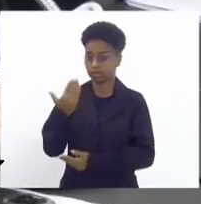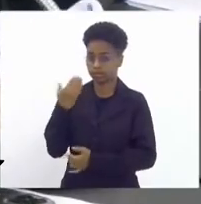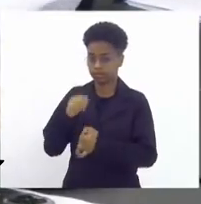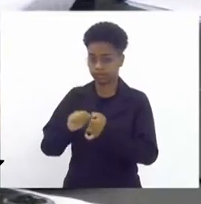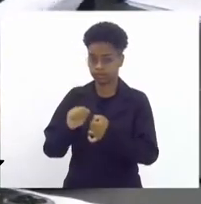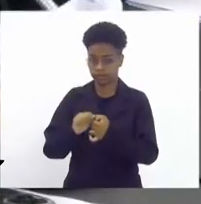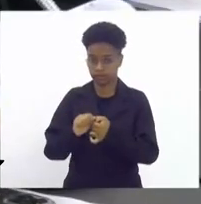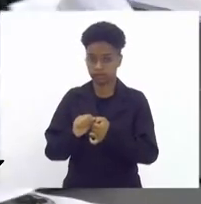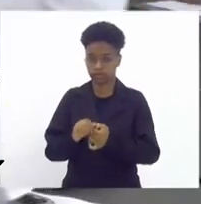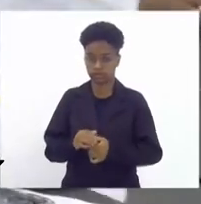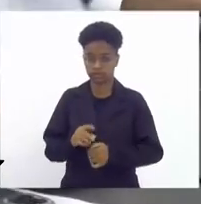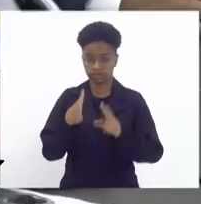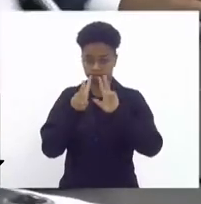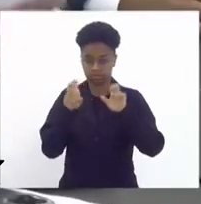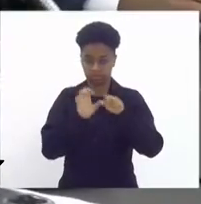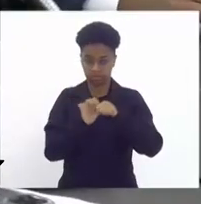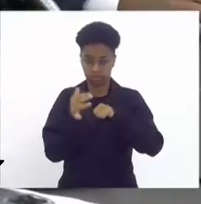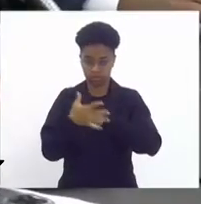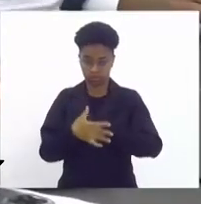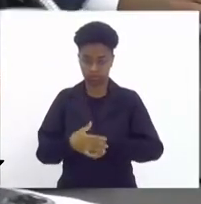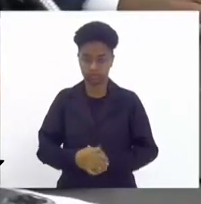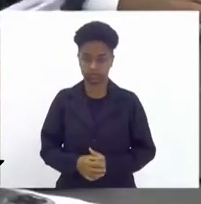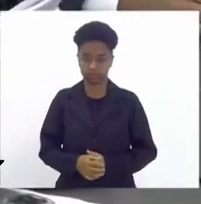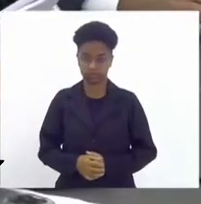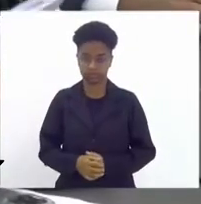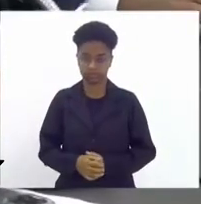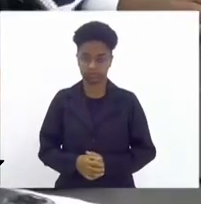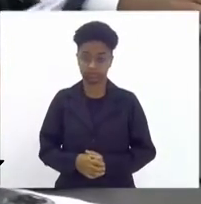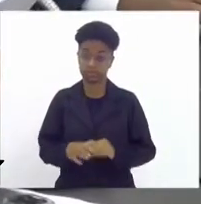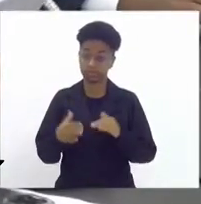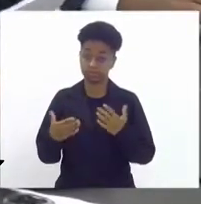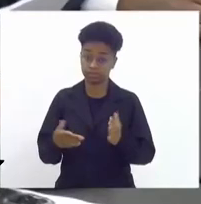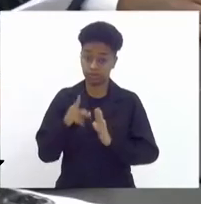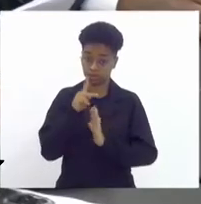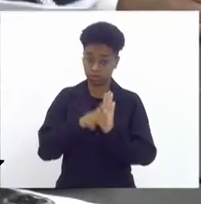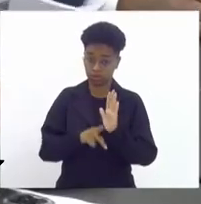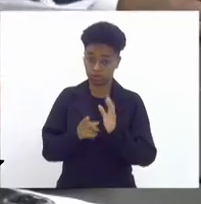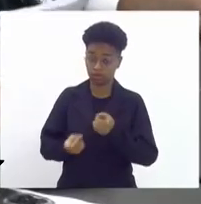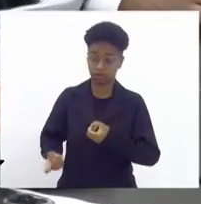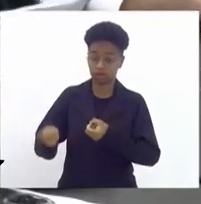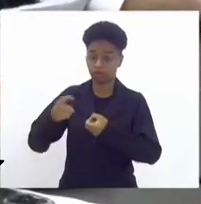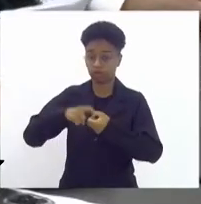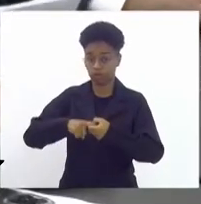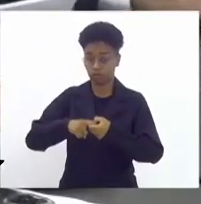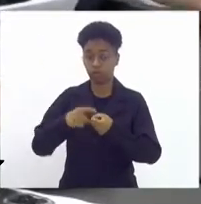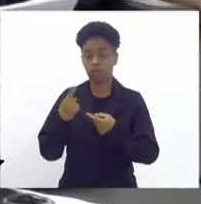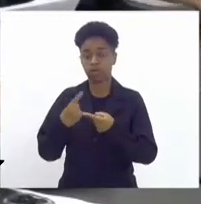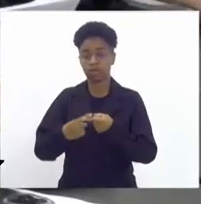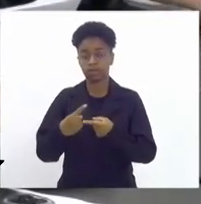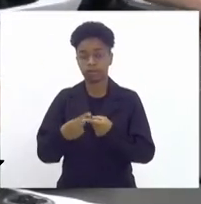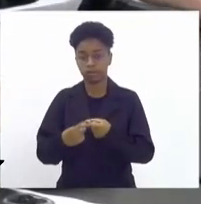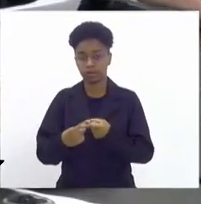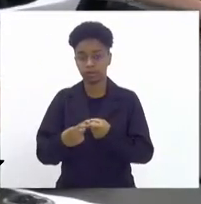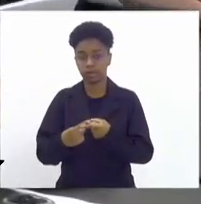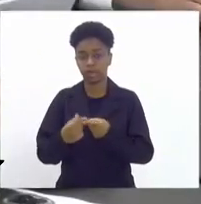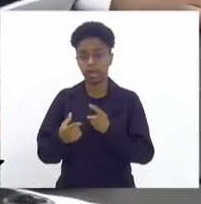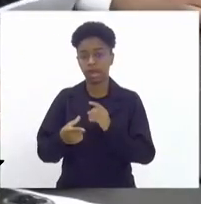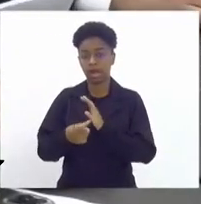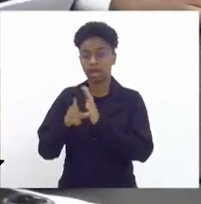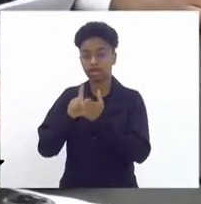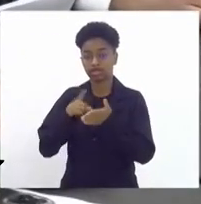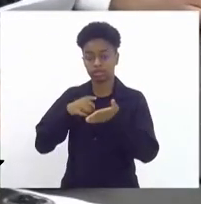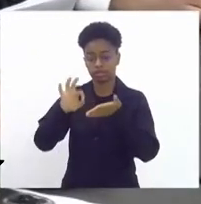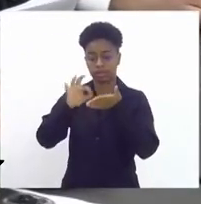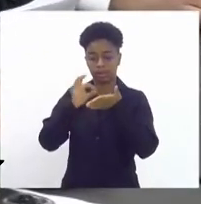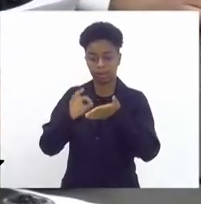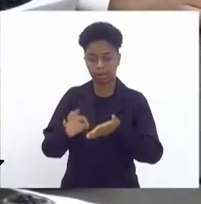relacionados à Covid. Então, esse projeto está voltando porque tinha sido dado vistas ao